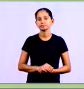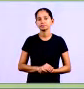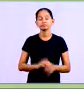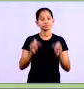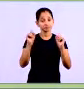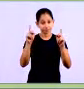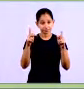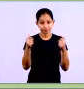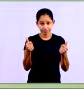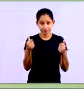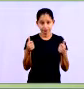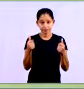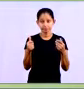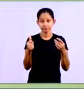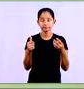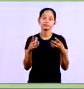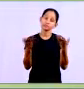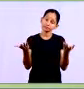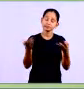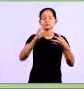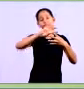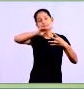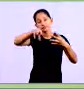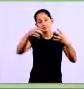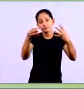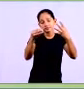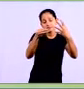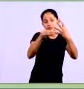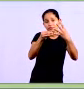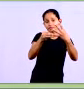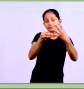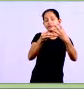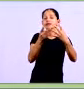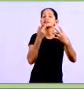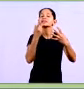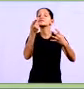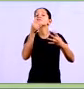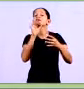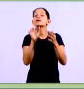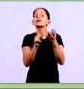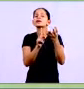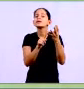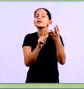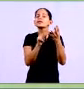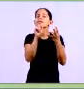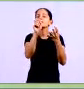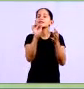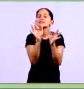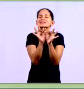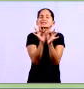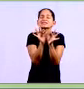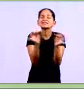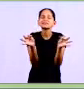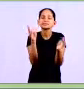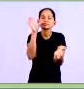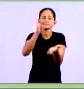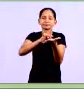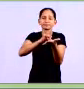Ok? Isso daqui é o que eles falam que é simples.